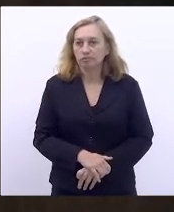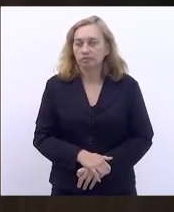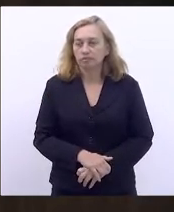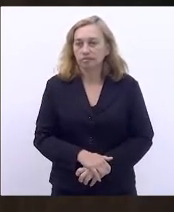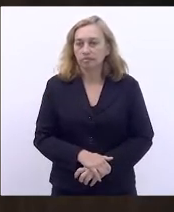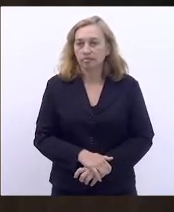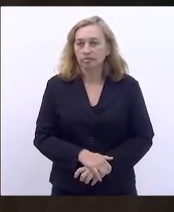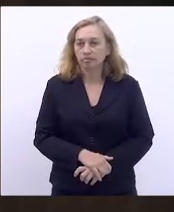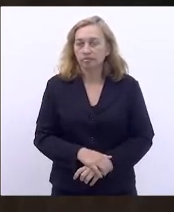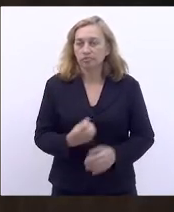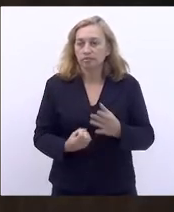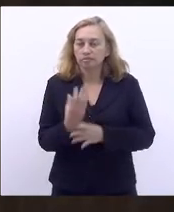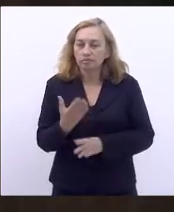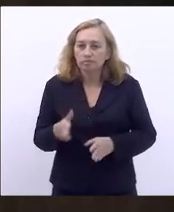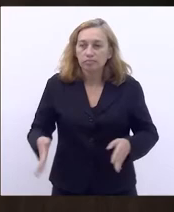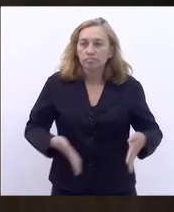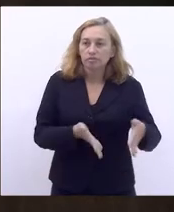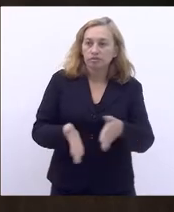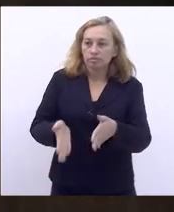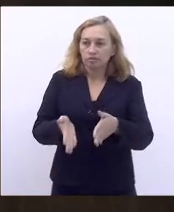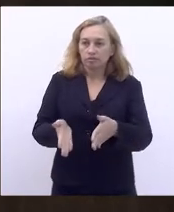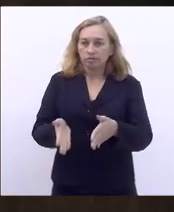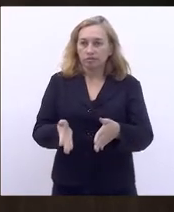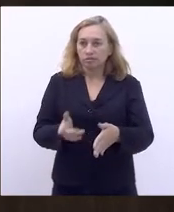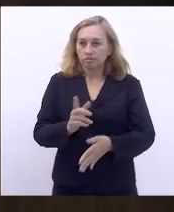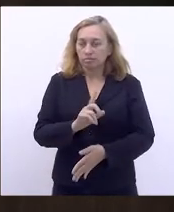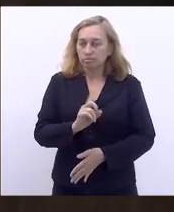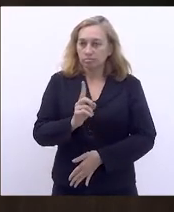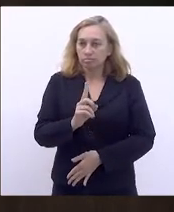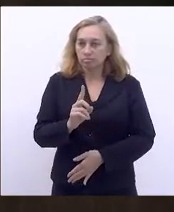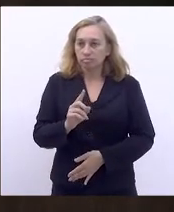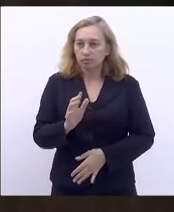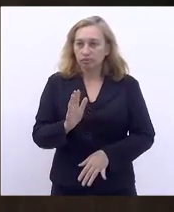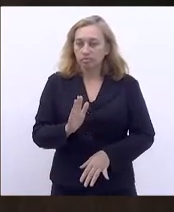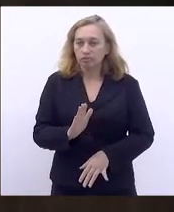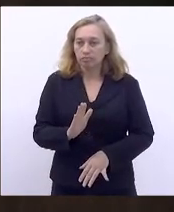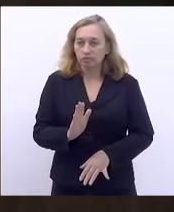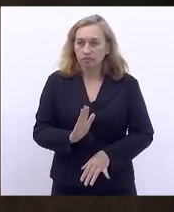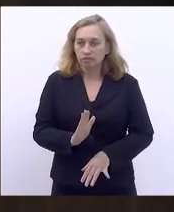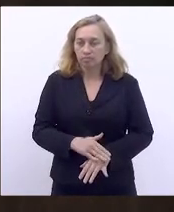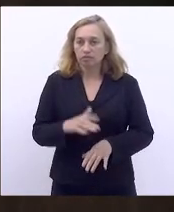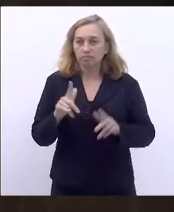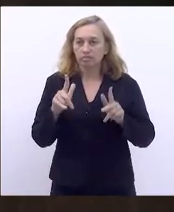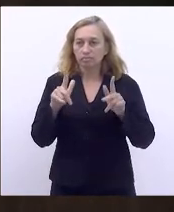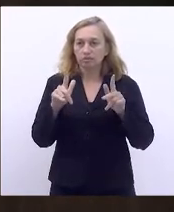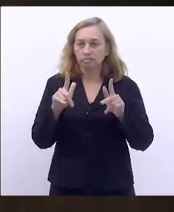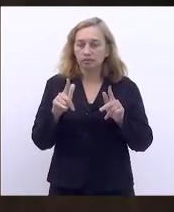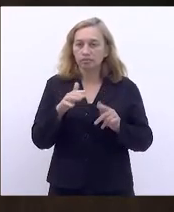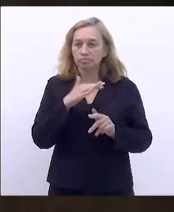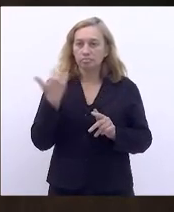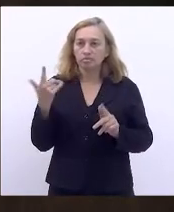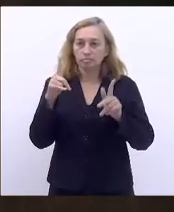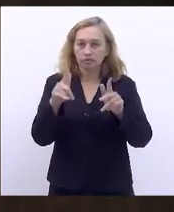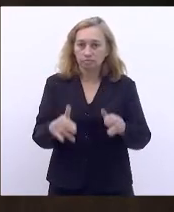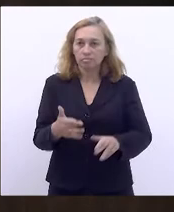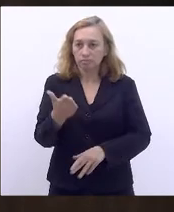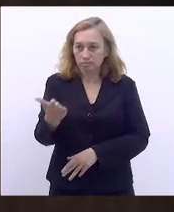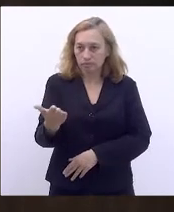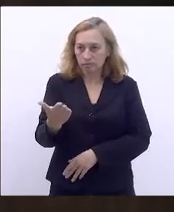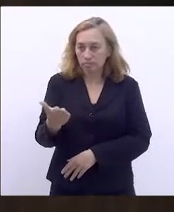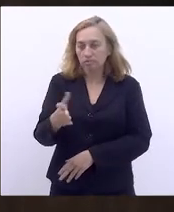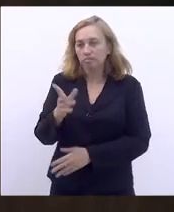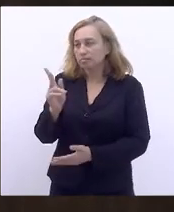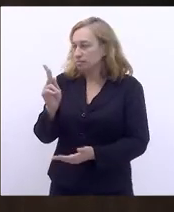produzamos um caminho que não mais assassinatos como esse aconteçam, que fica nítido,